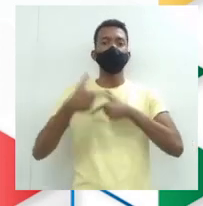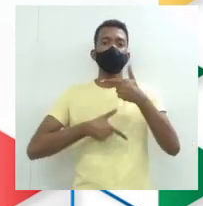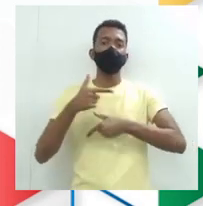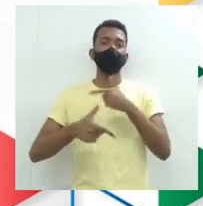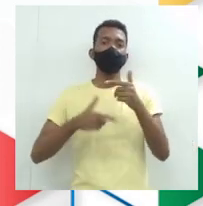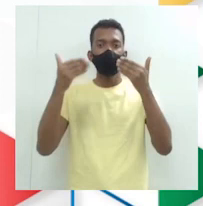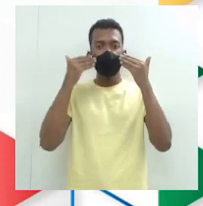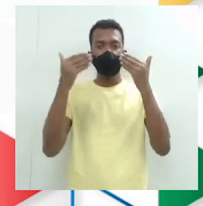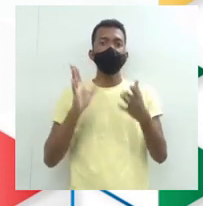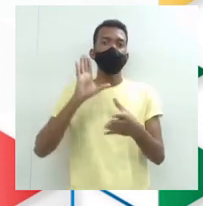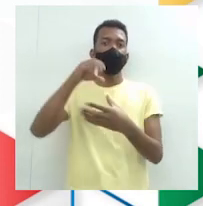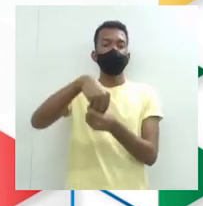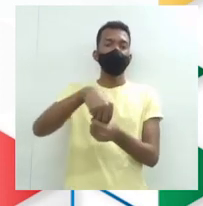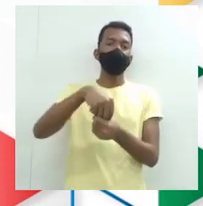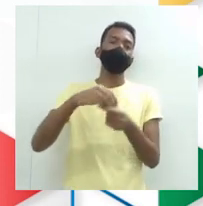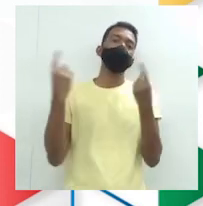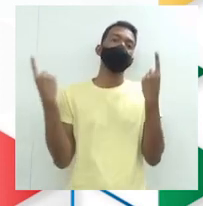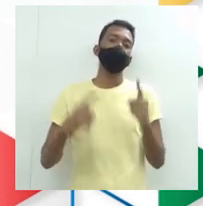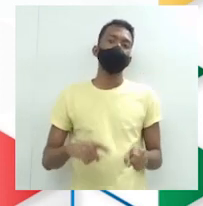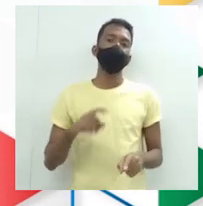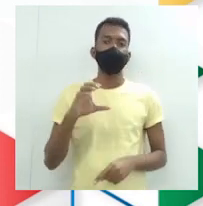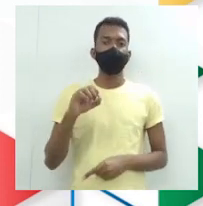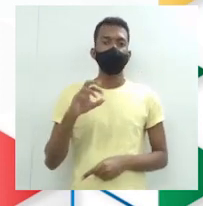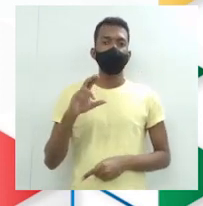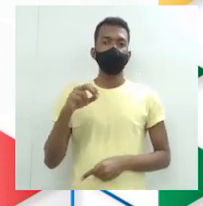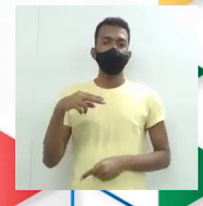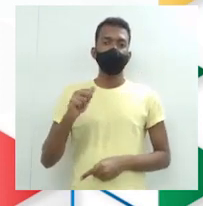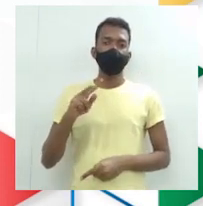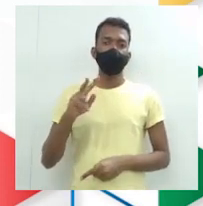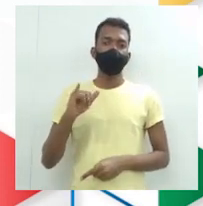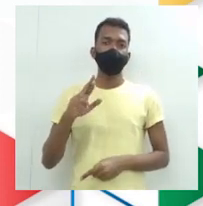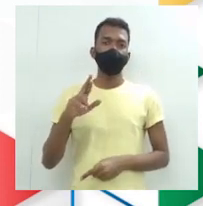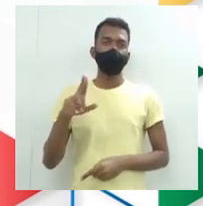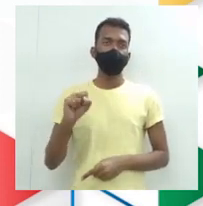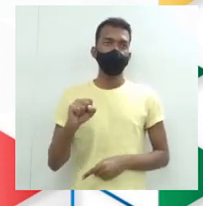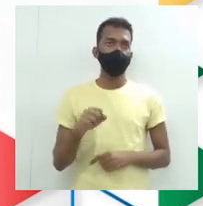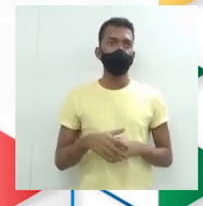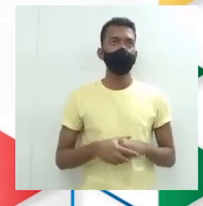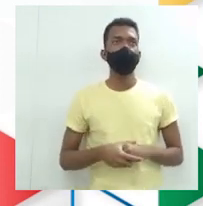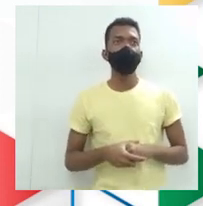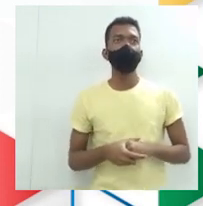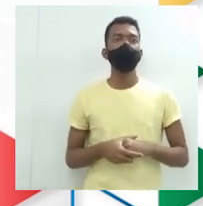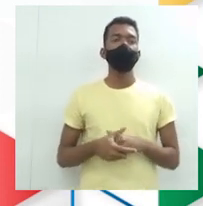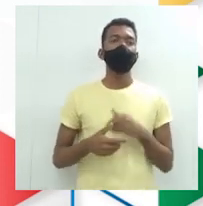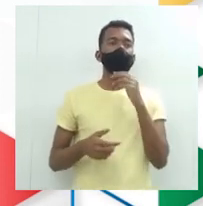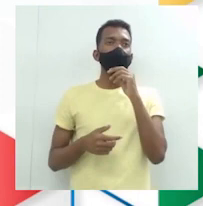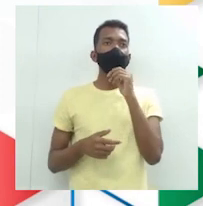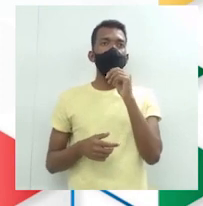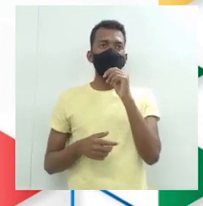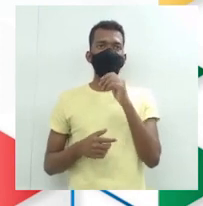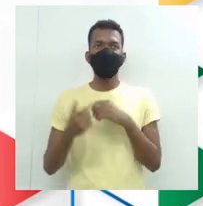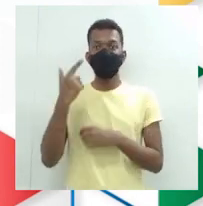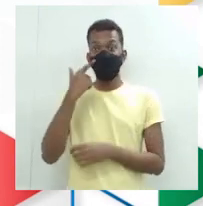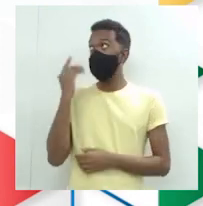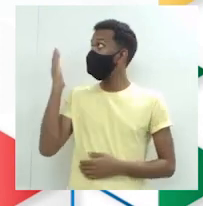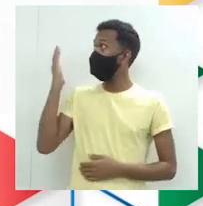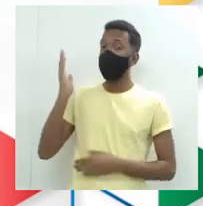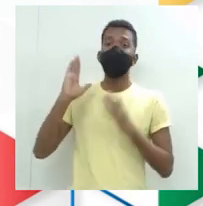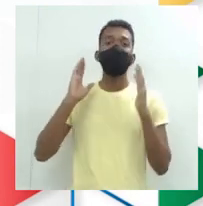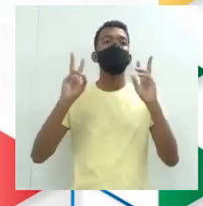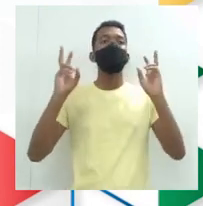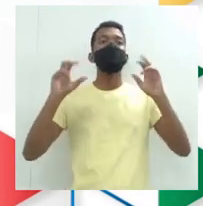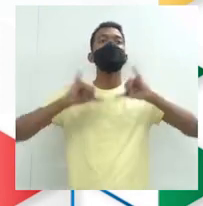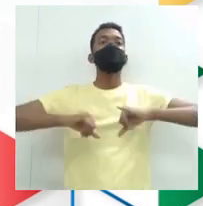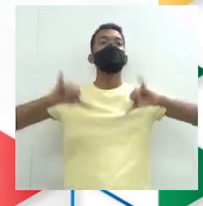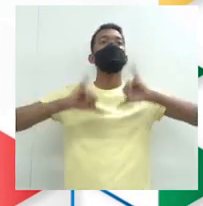de frente contra o coronavírus. Vamos lá. Dentro disso, agora a gente vai ver os